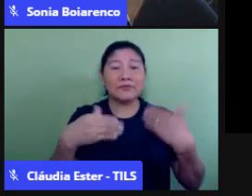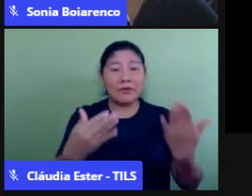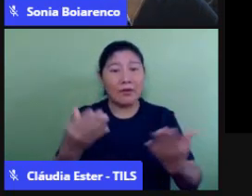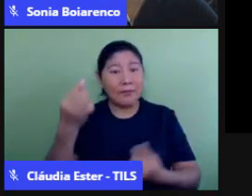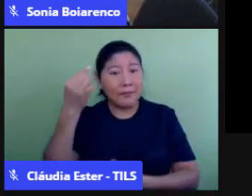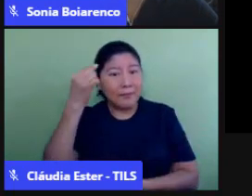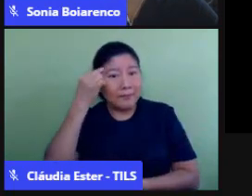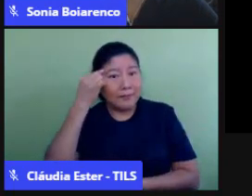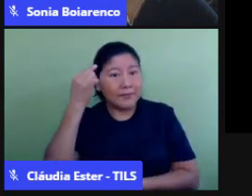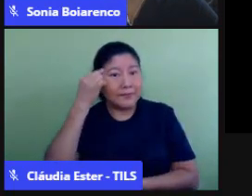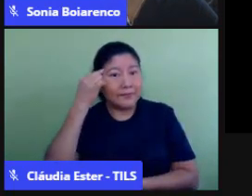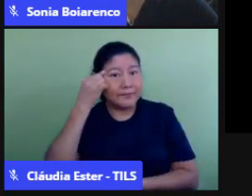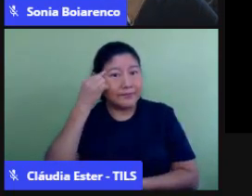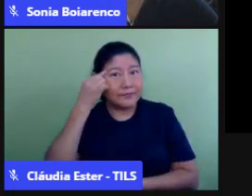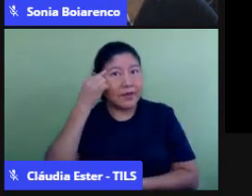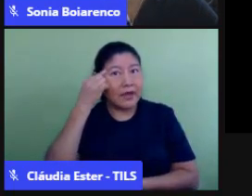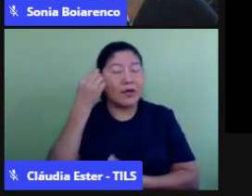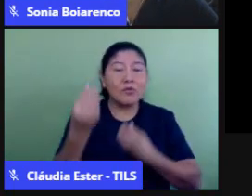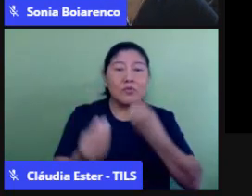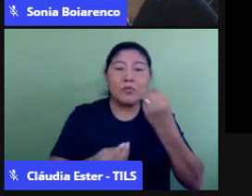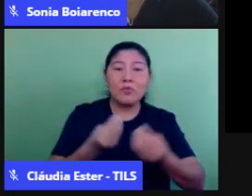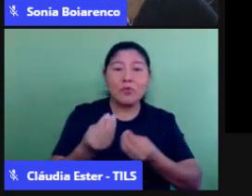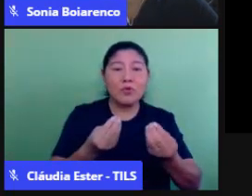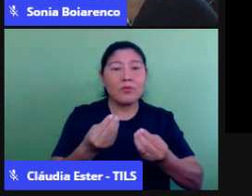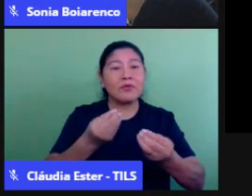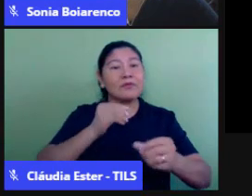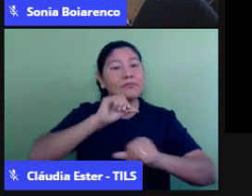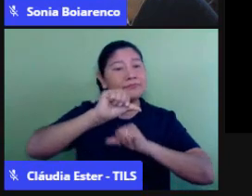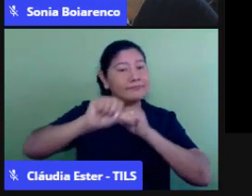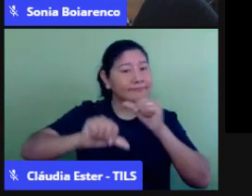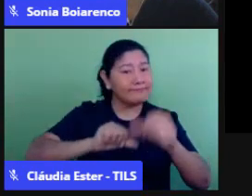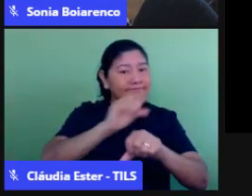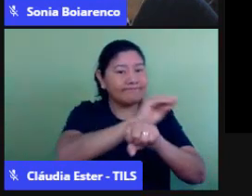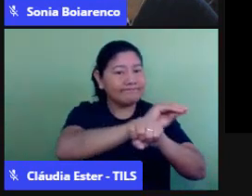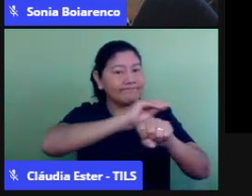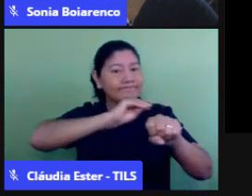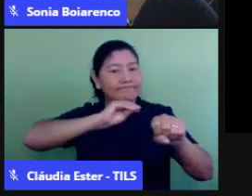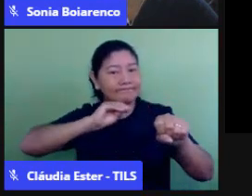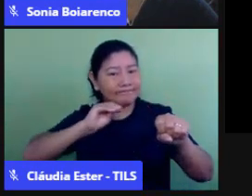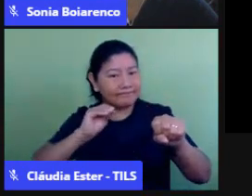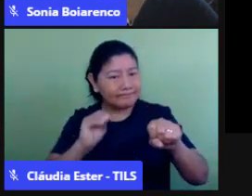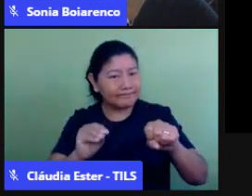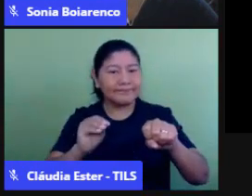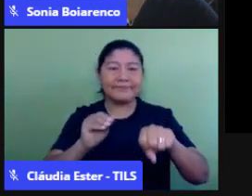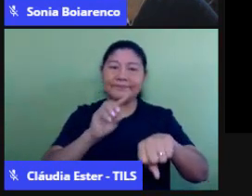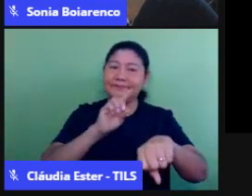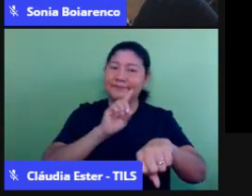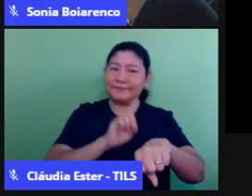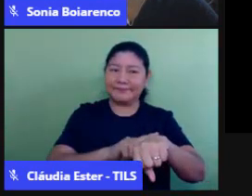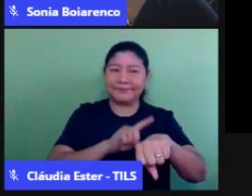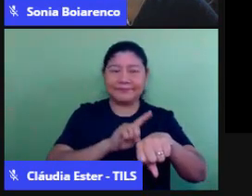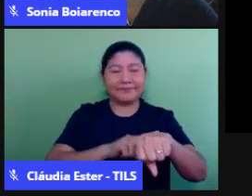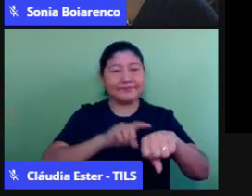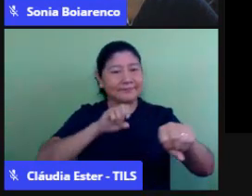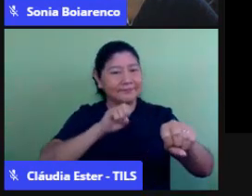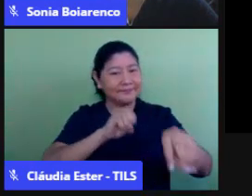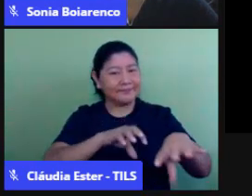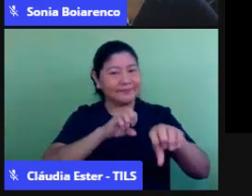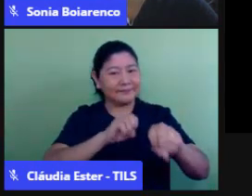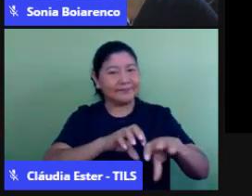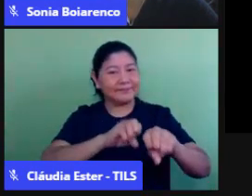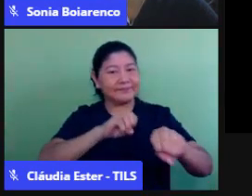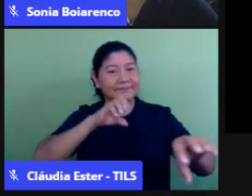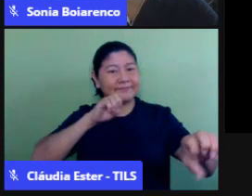refletir sobre essa transição que nos está sendo proposta no momento, do ensino remoto ao